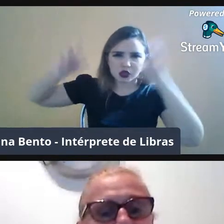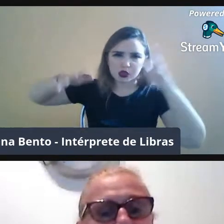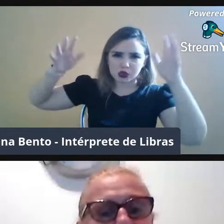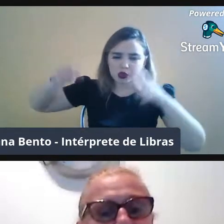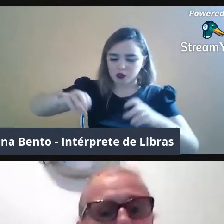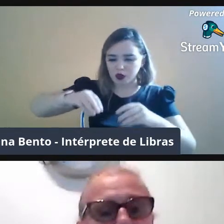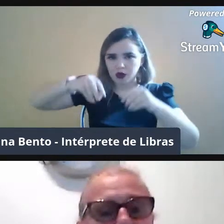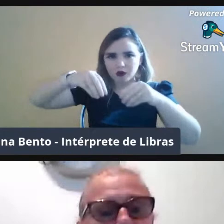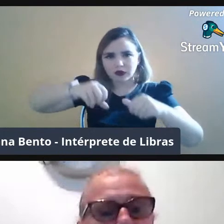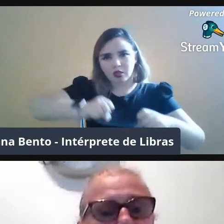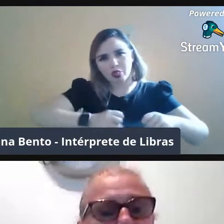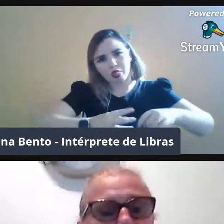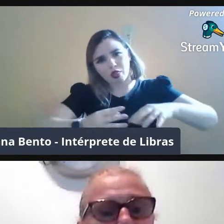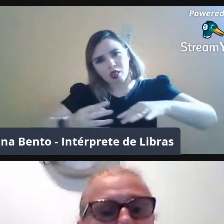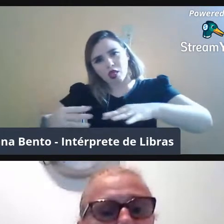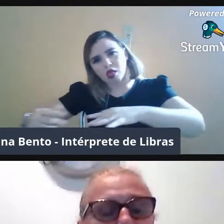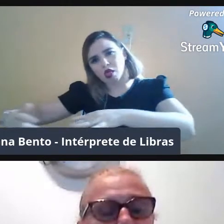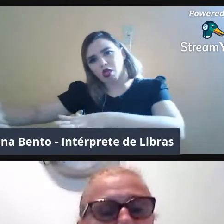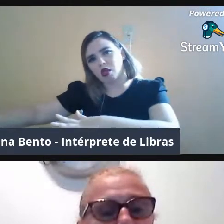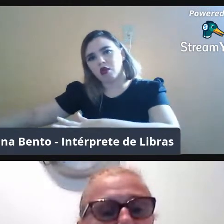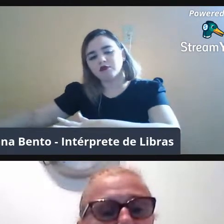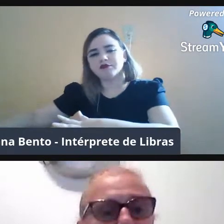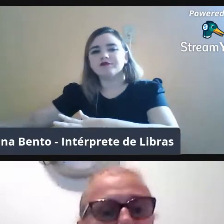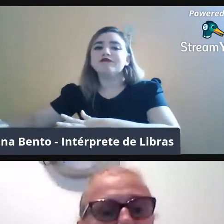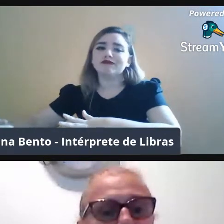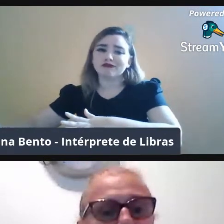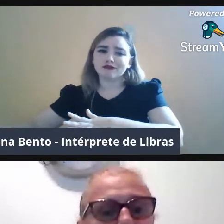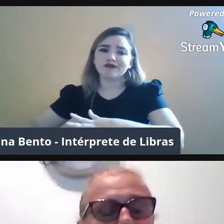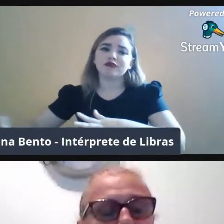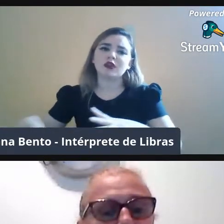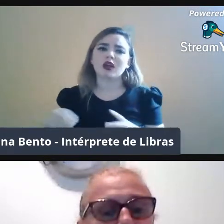aí, a gente tem um desgaste do solo,